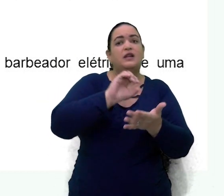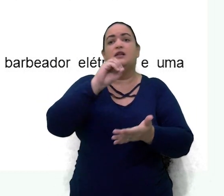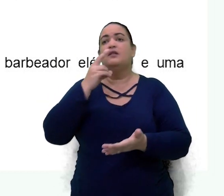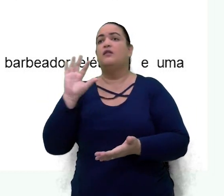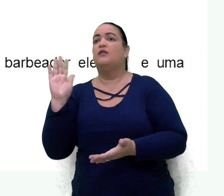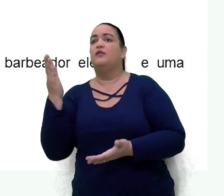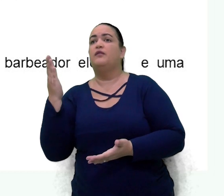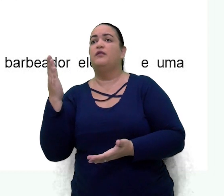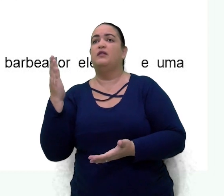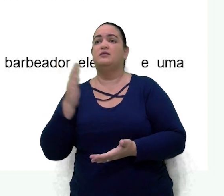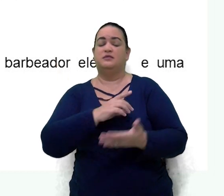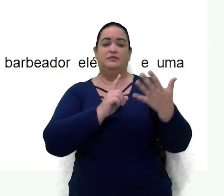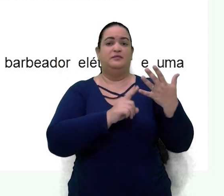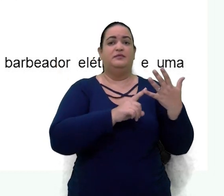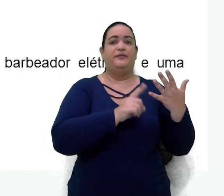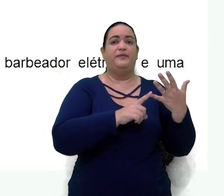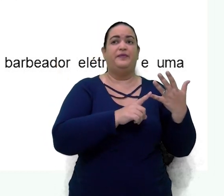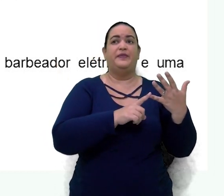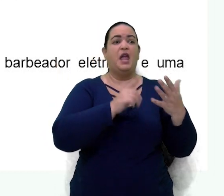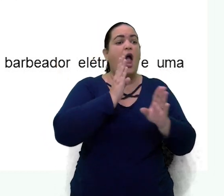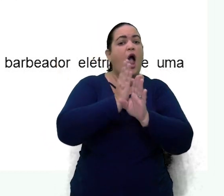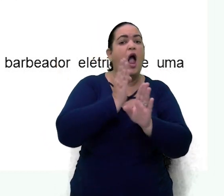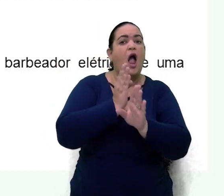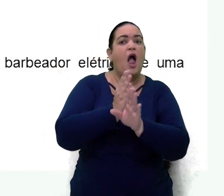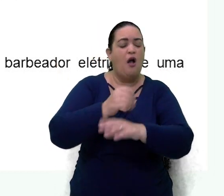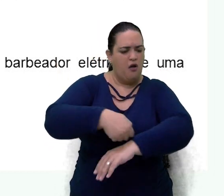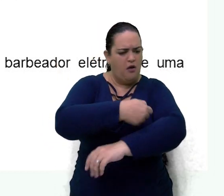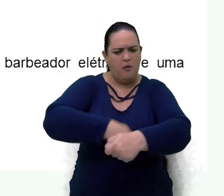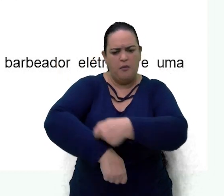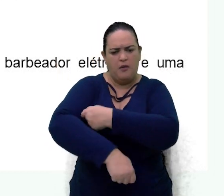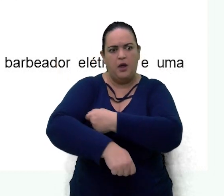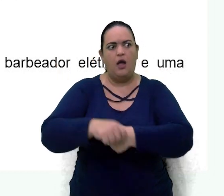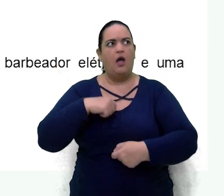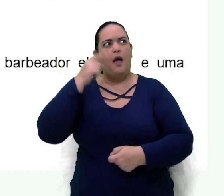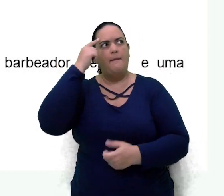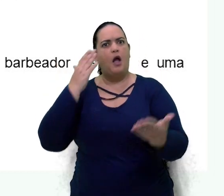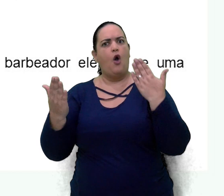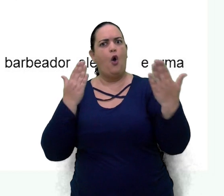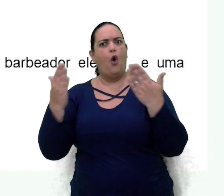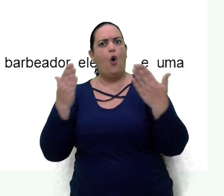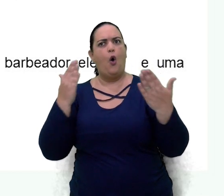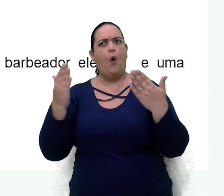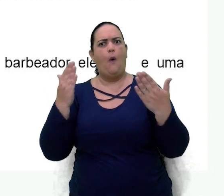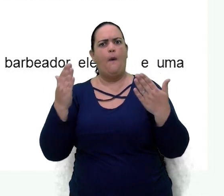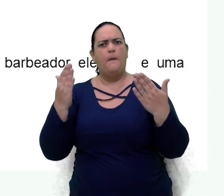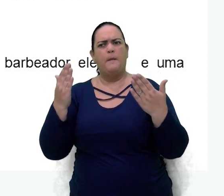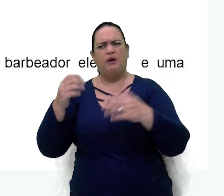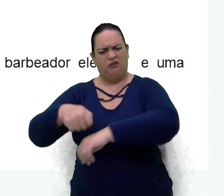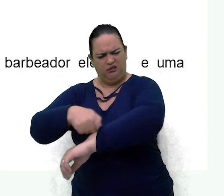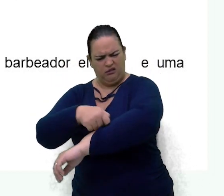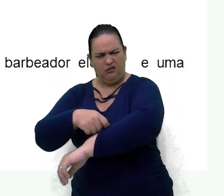encontrar o barbeador, ele faz uma analogia entre o barbeador elétrico e uma escavadeira. Será que isso é